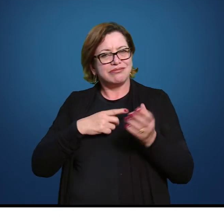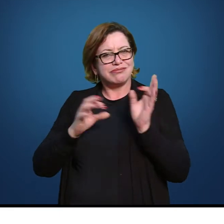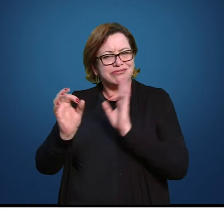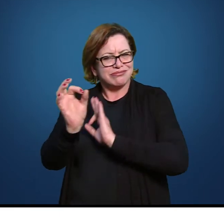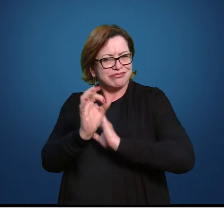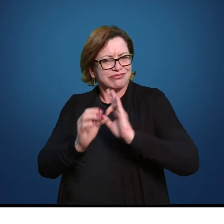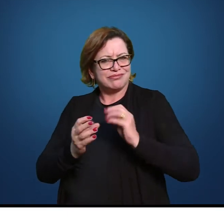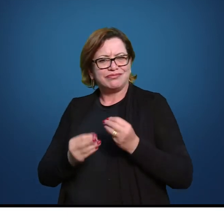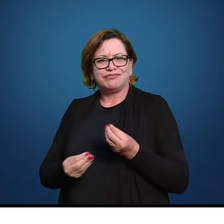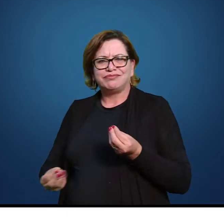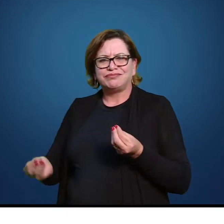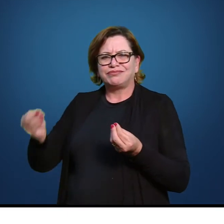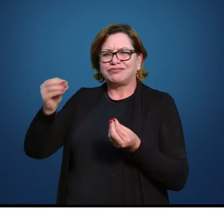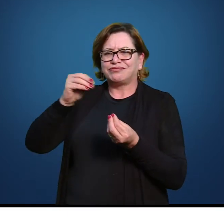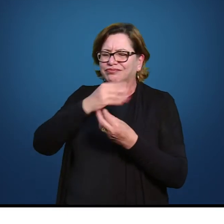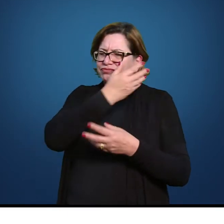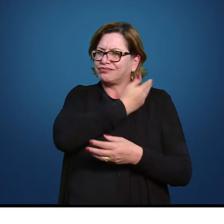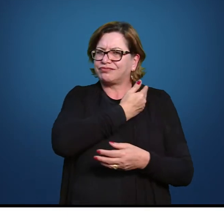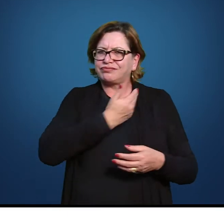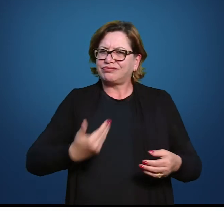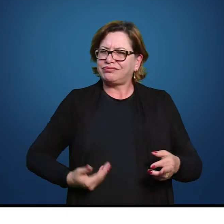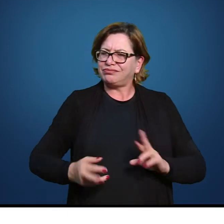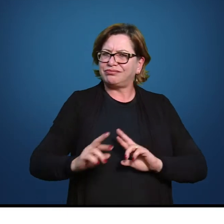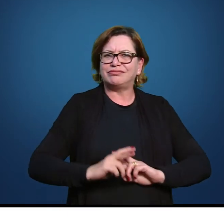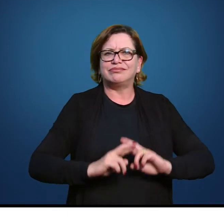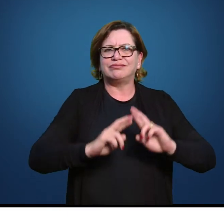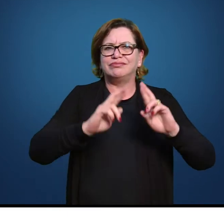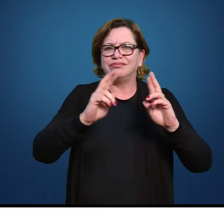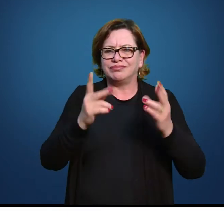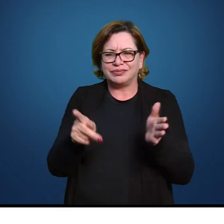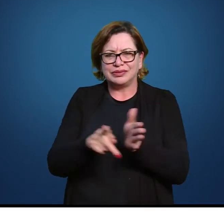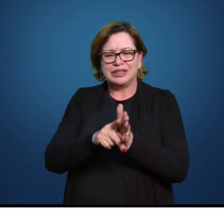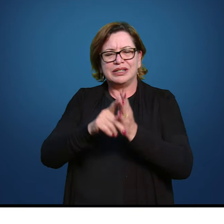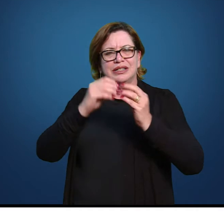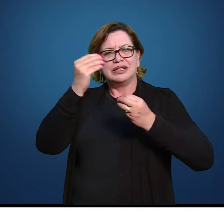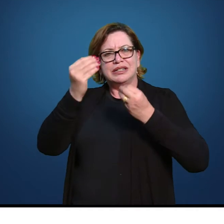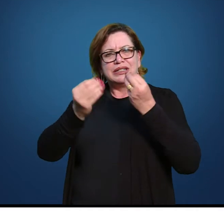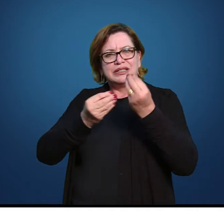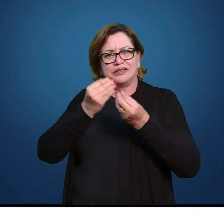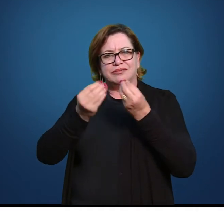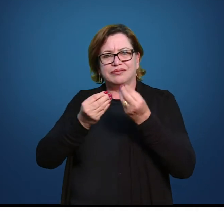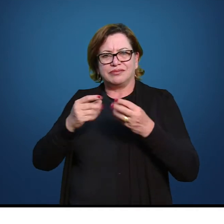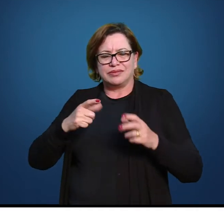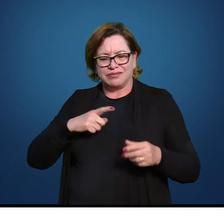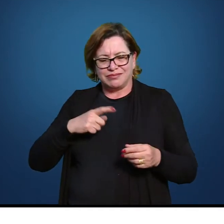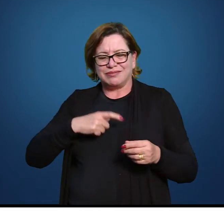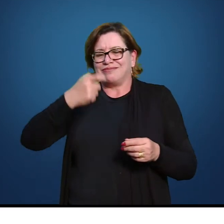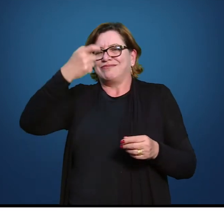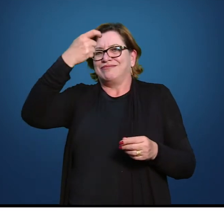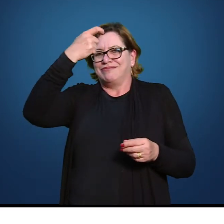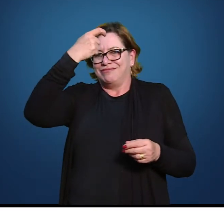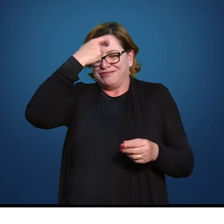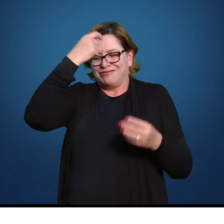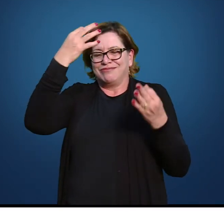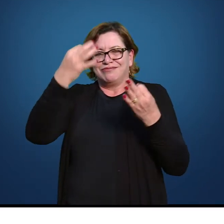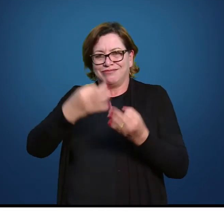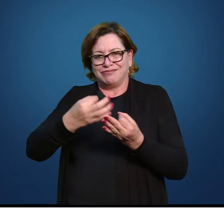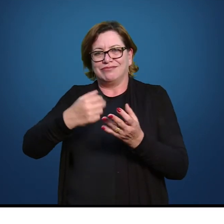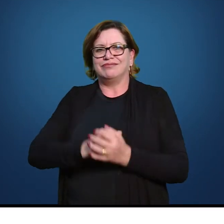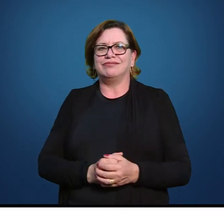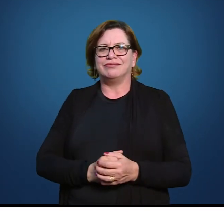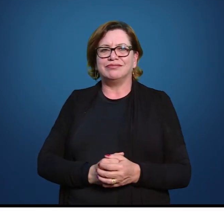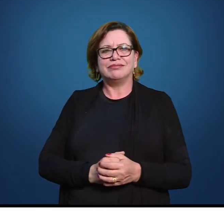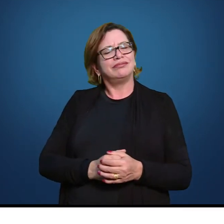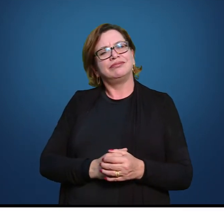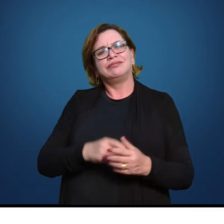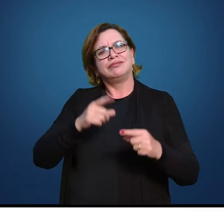mais centralizada, uma governança diferenciada dentro do processo, porque nós moralizamos o sistema.